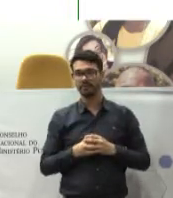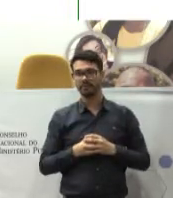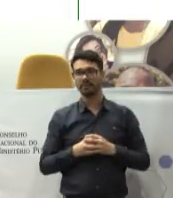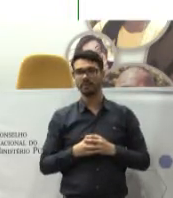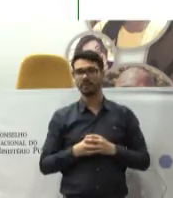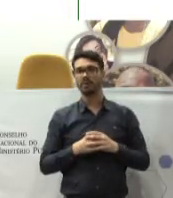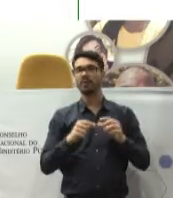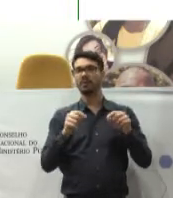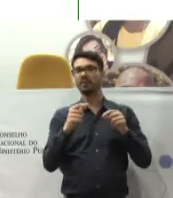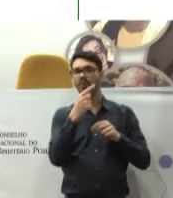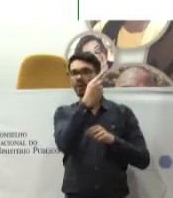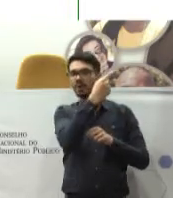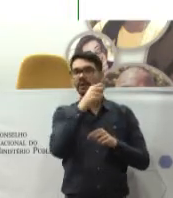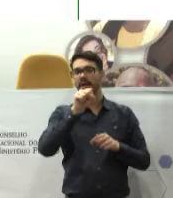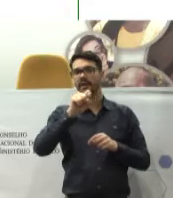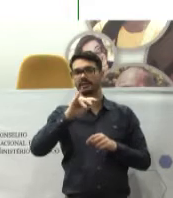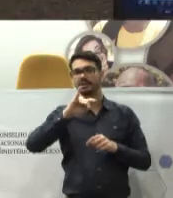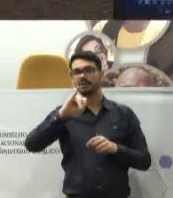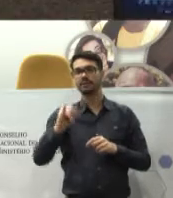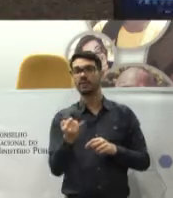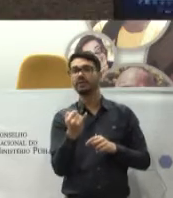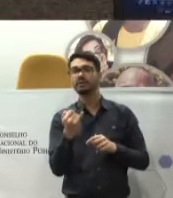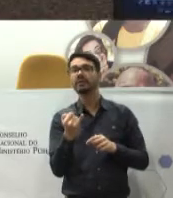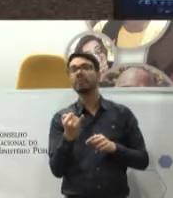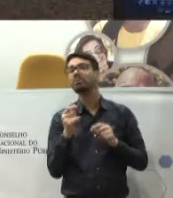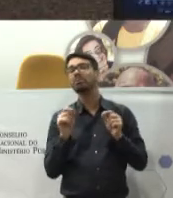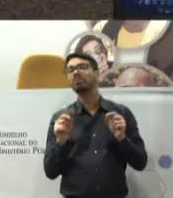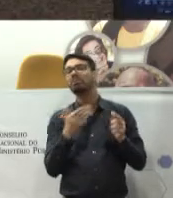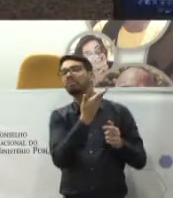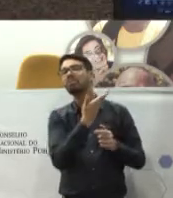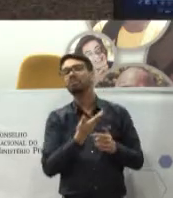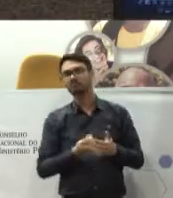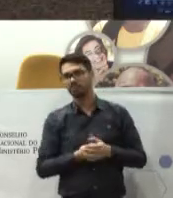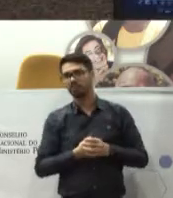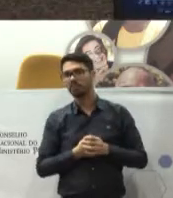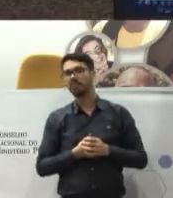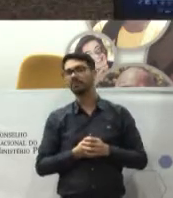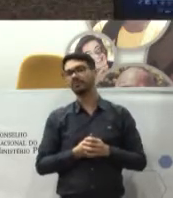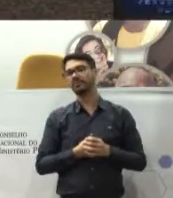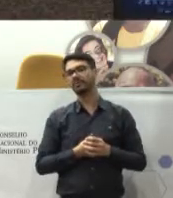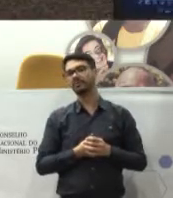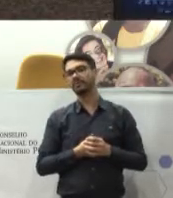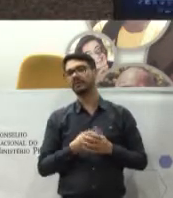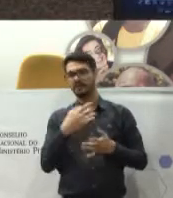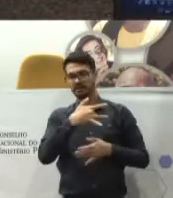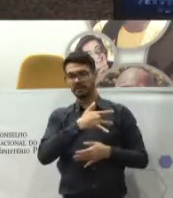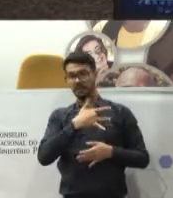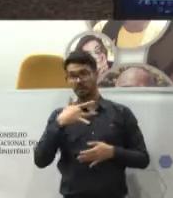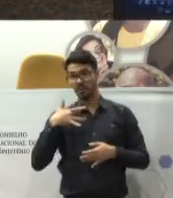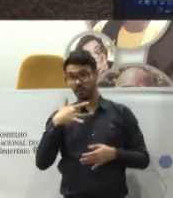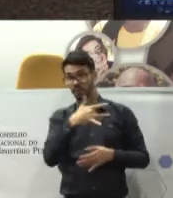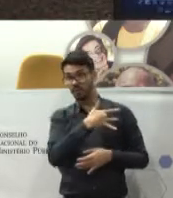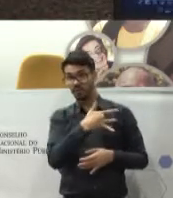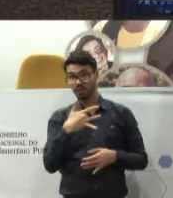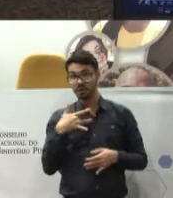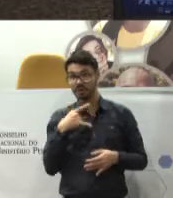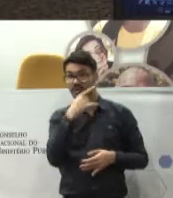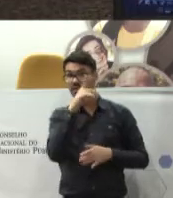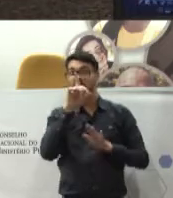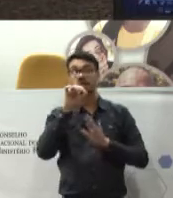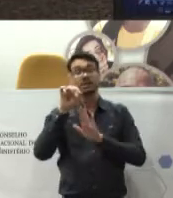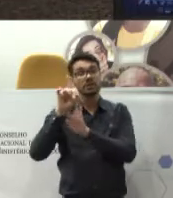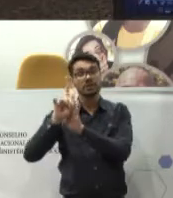que essa decisão do STJ veio dizer? Ela diz o seguinte: Saúde, como direito